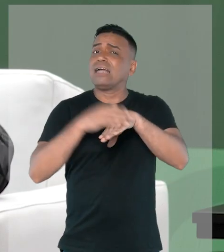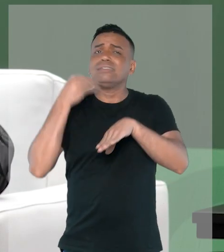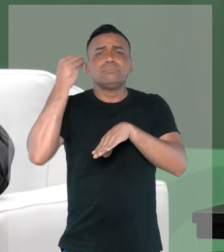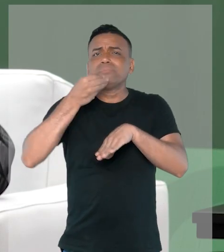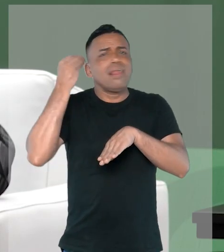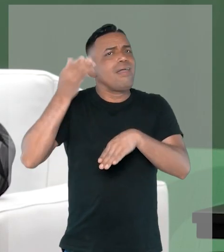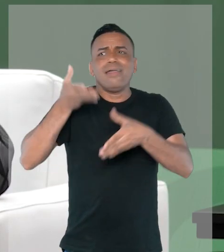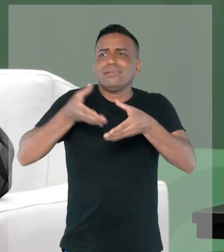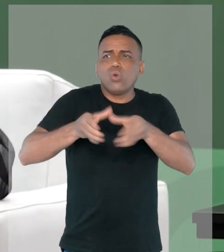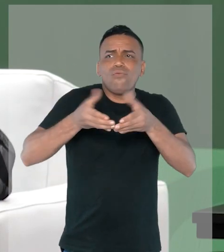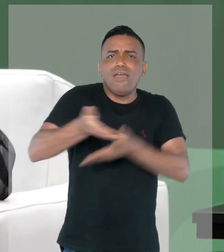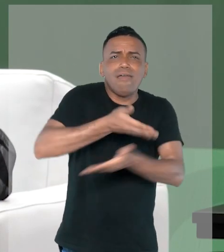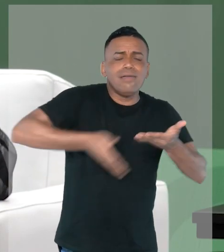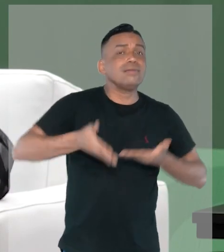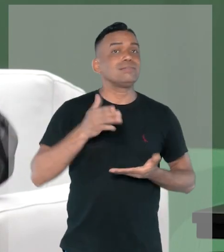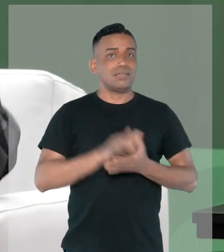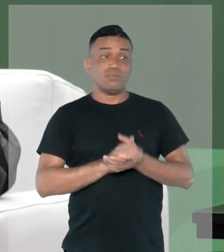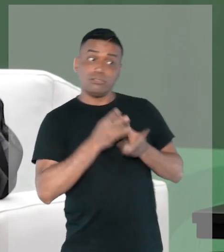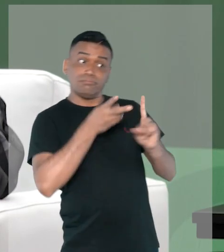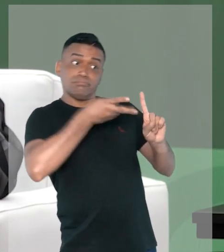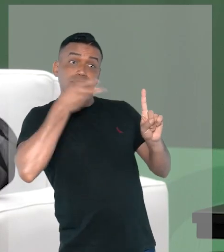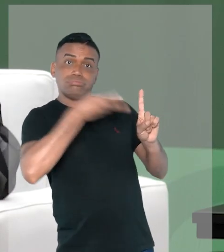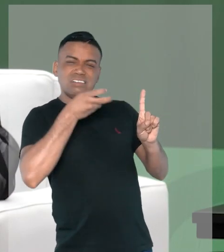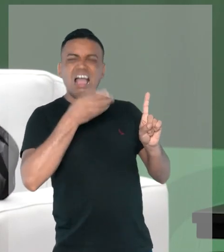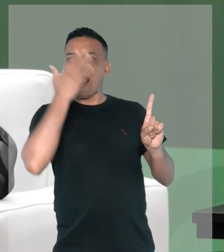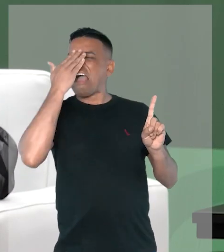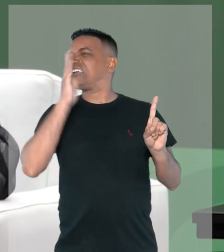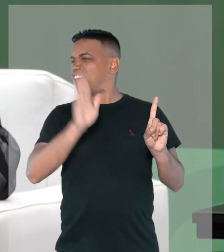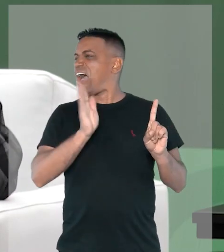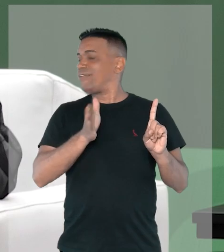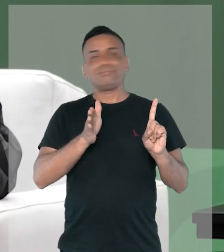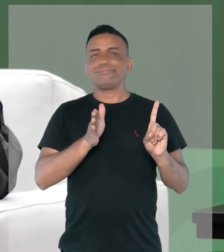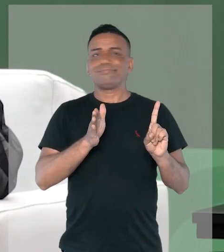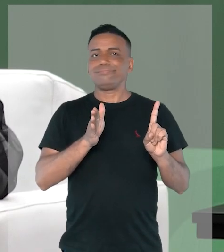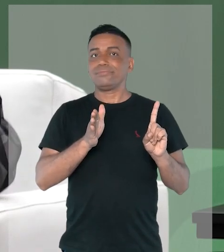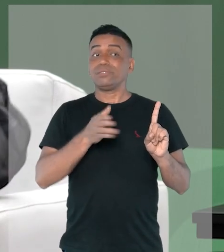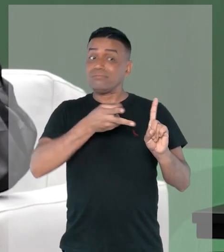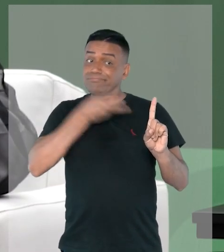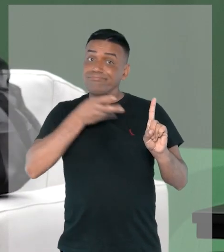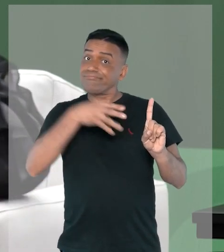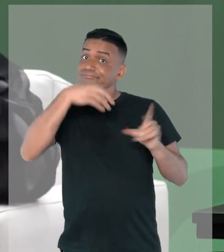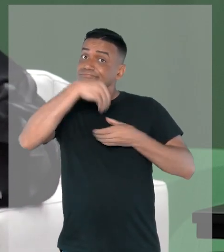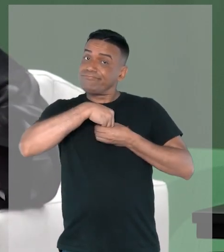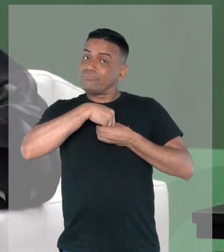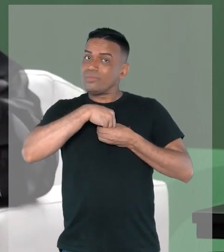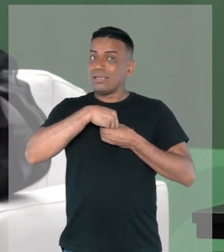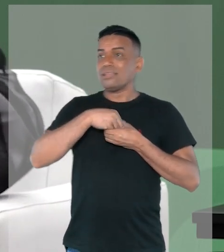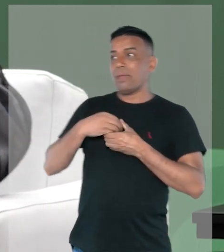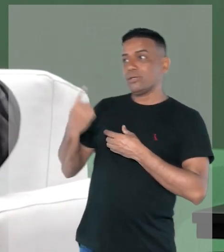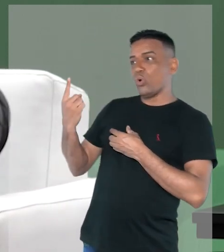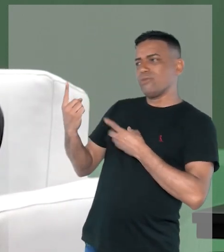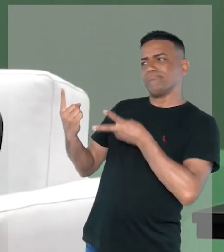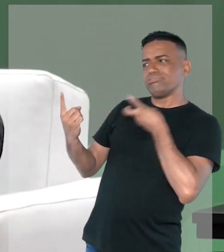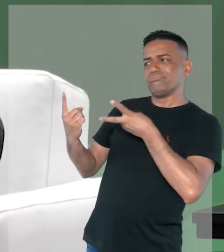hoje? E ouvir. Não é dizer, eu já sei, interrompeu, não, ouvir para entender. E aí dá tempo ao outro também para